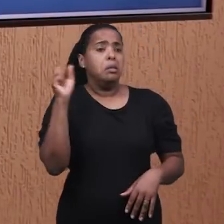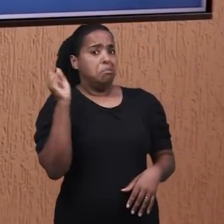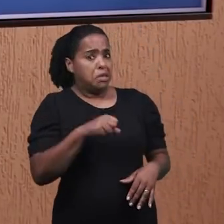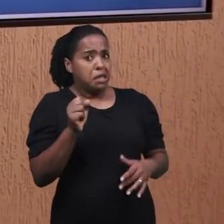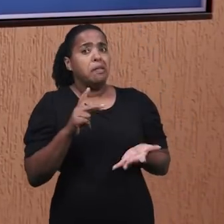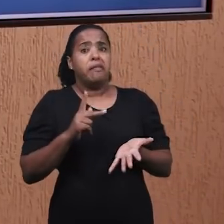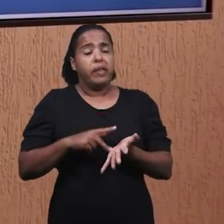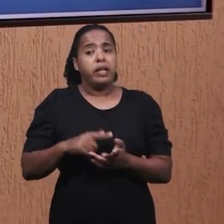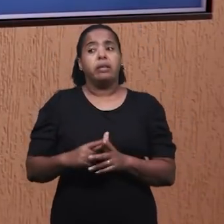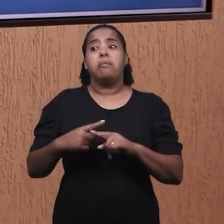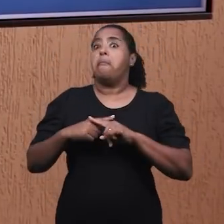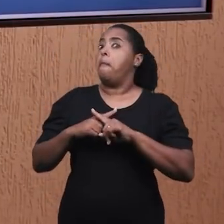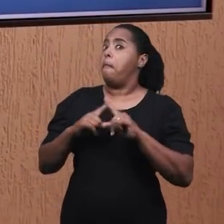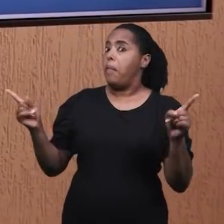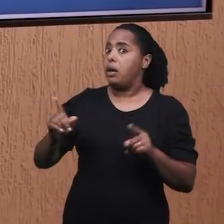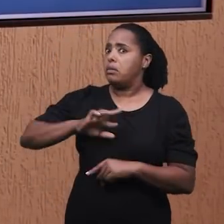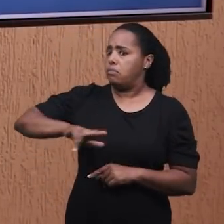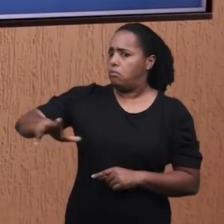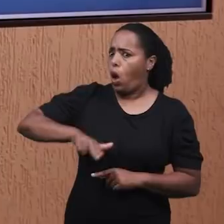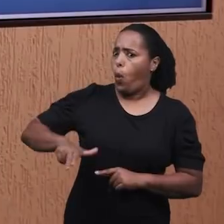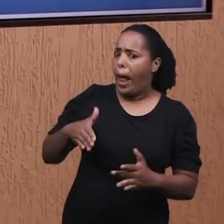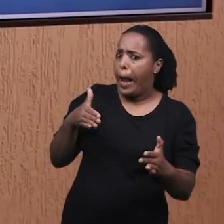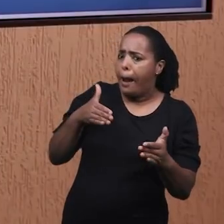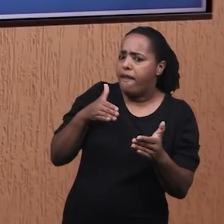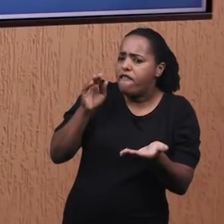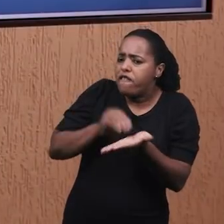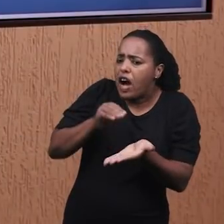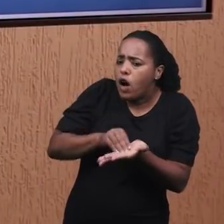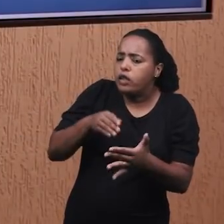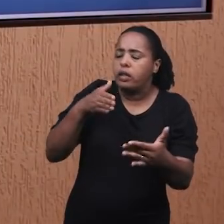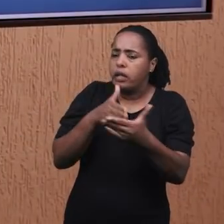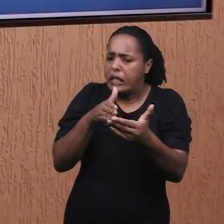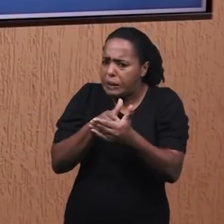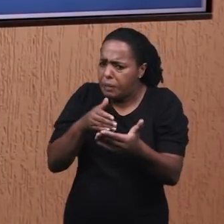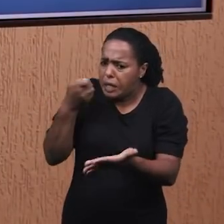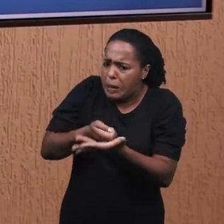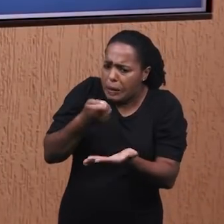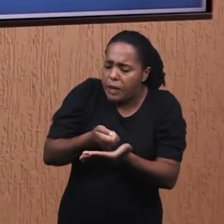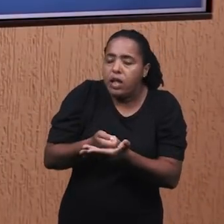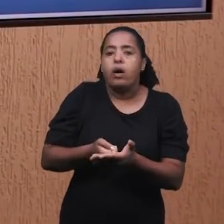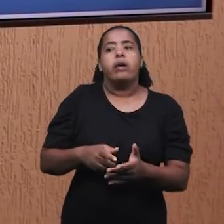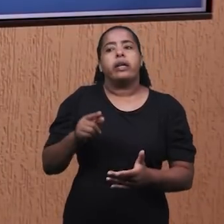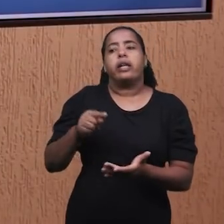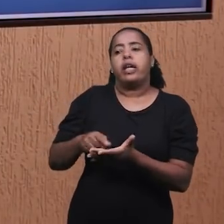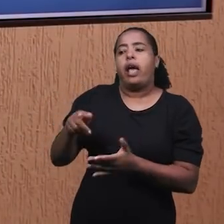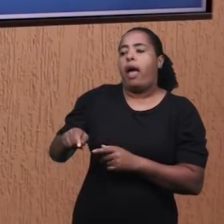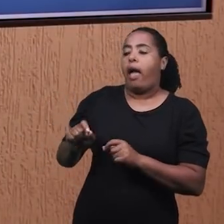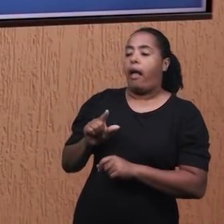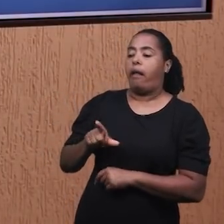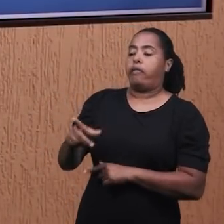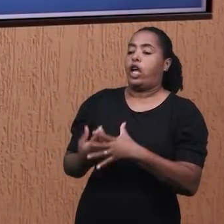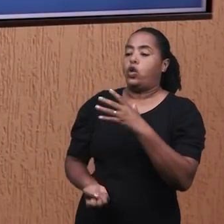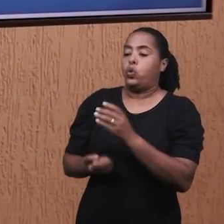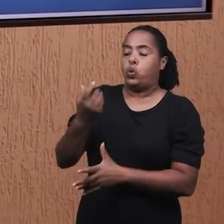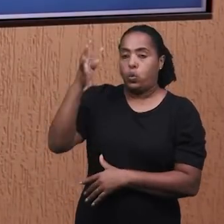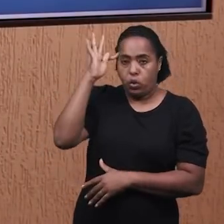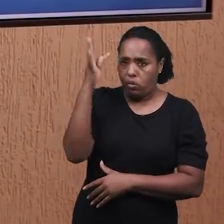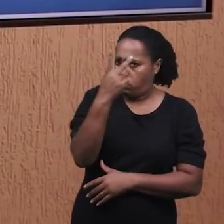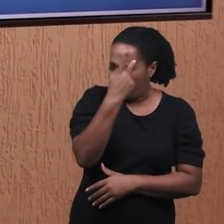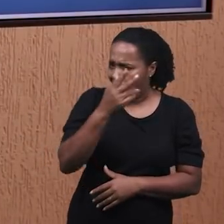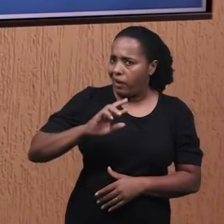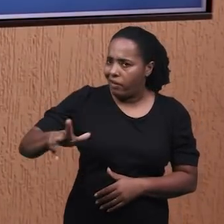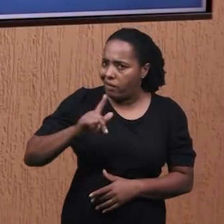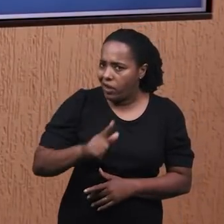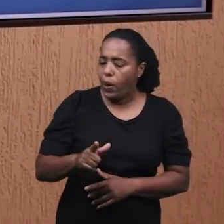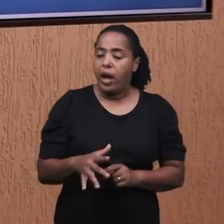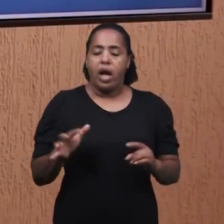real, mas não é a falta de limite que provoca na criança o TDAH. O TDAH ele tem uma forte